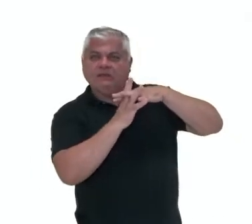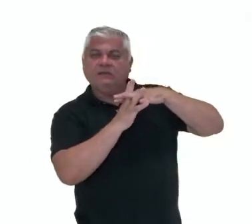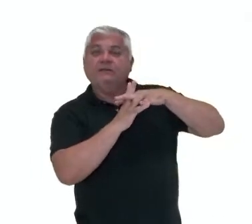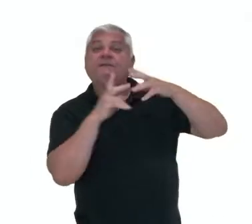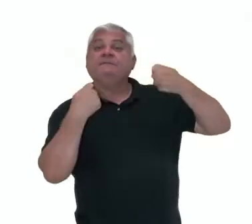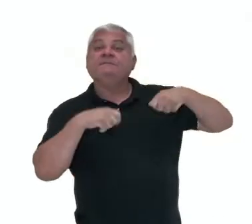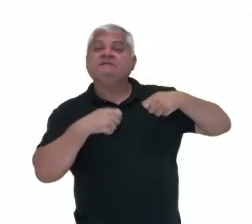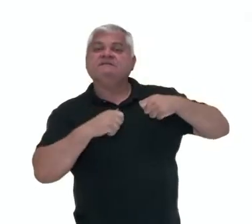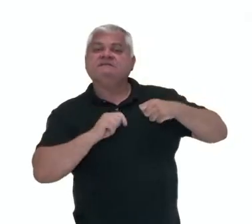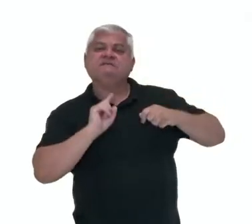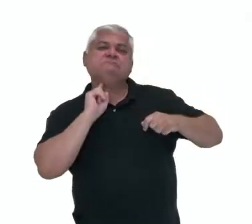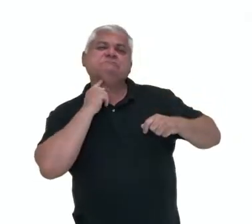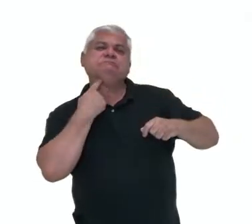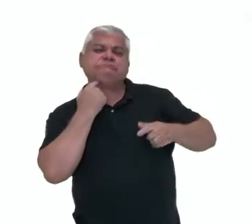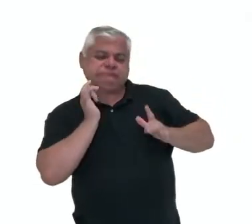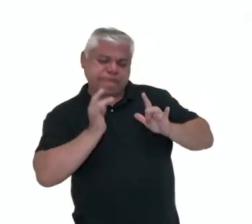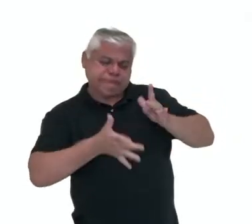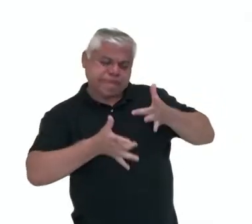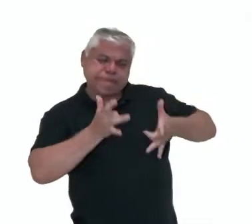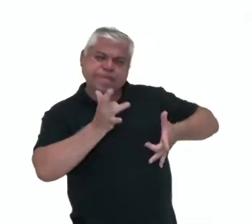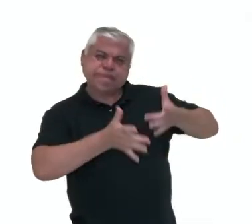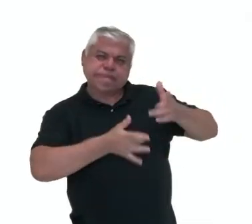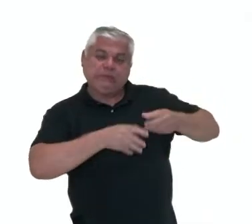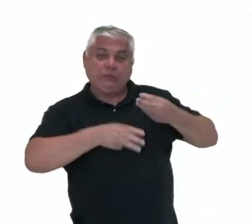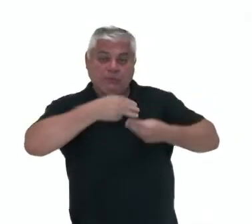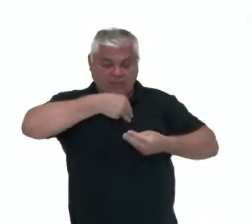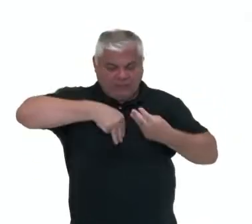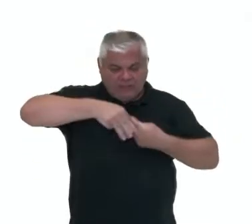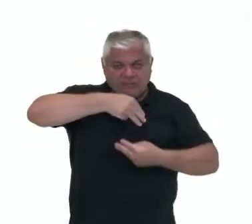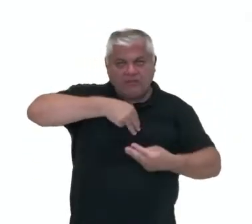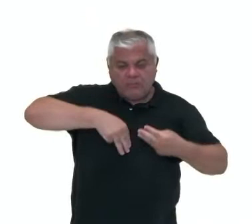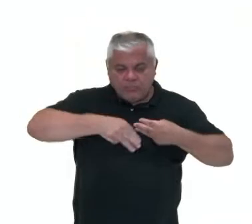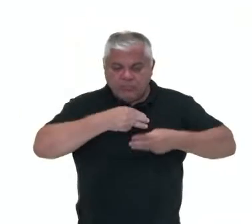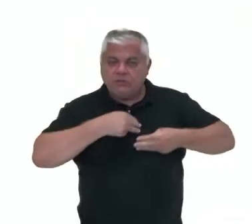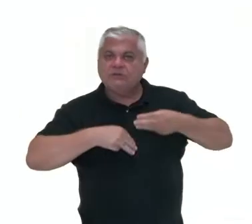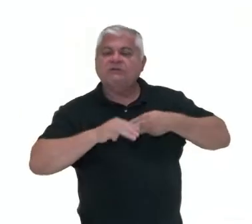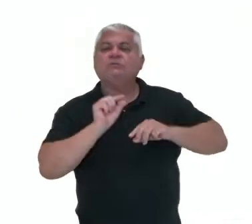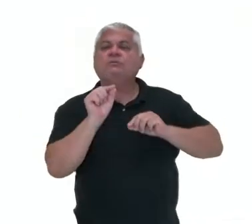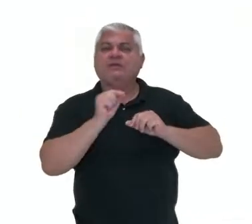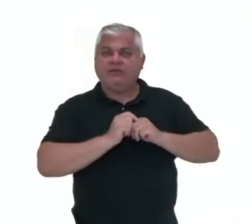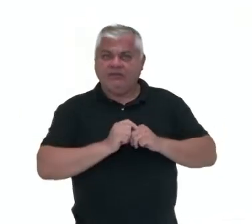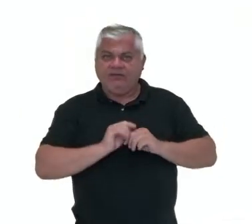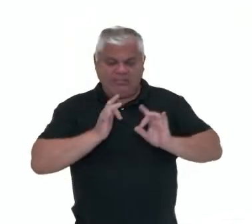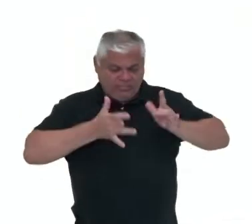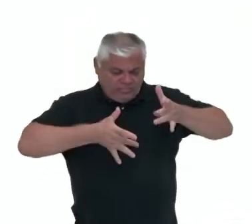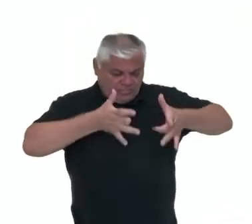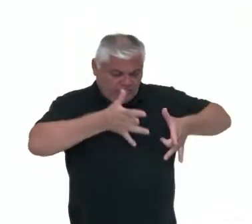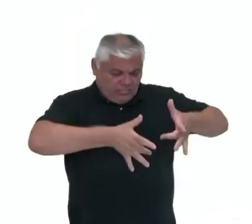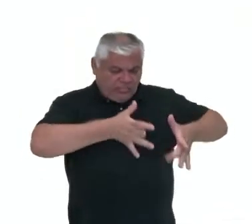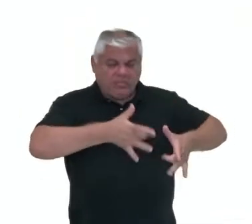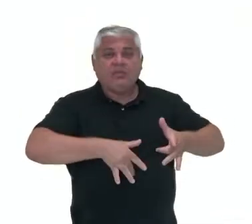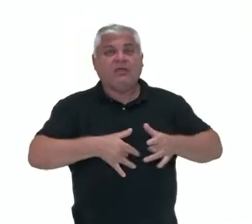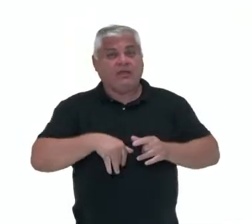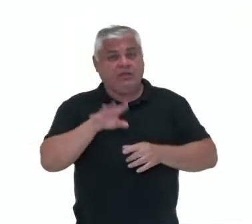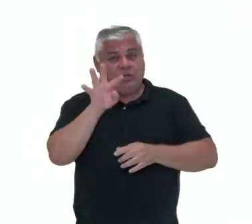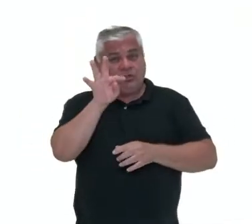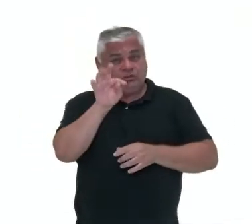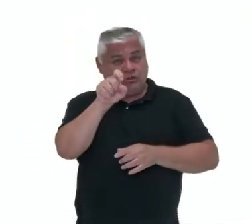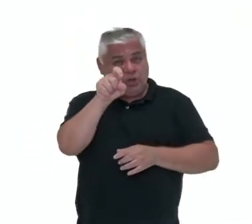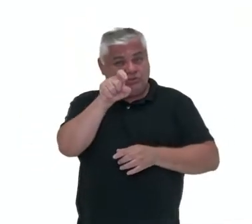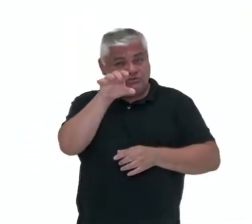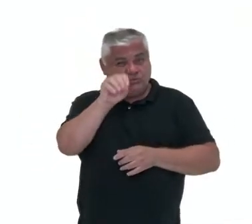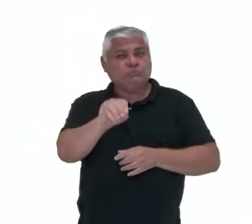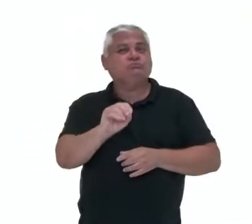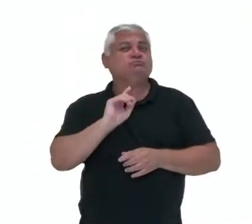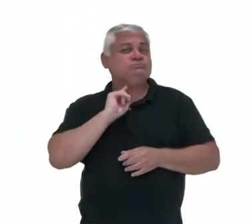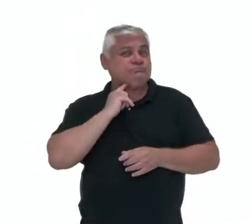e resíduos oriundos do metabolismo, né? Que a gente pode chamar esses resíduos de resíduos tóxicos. Sempre que eu dou